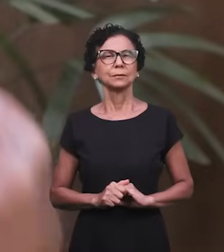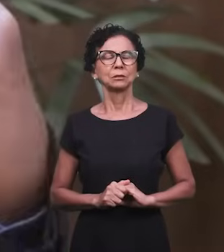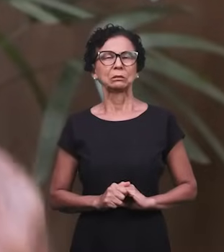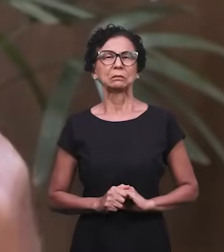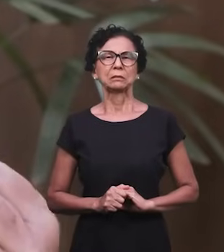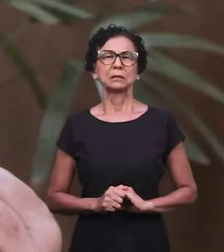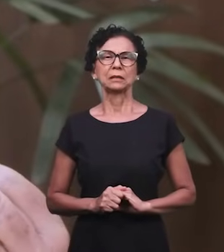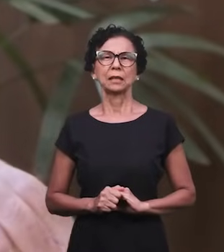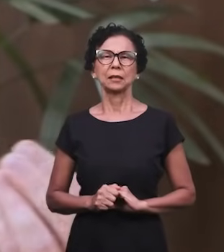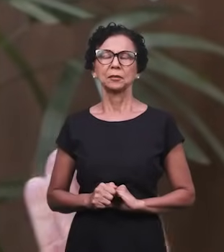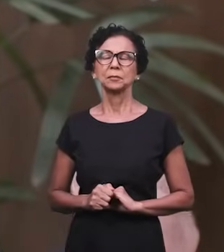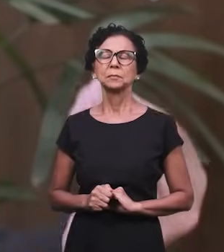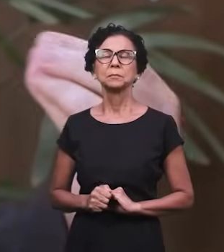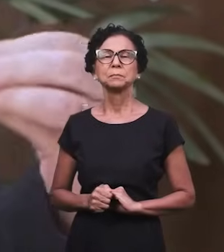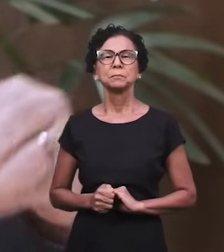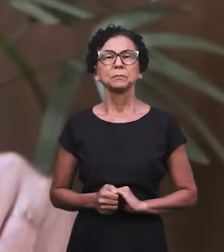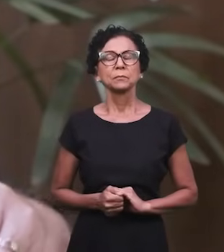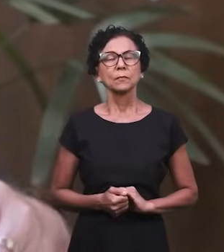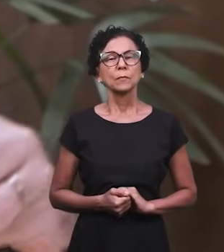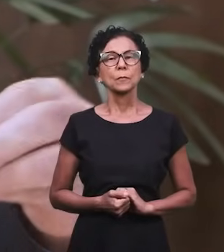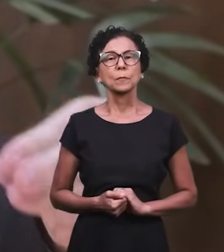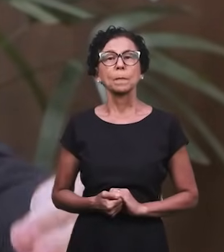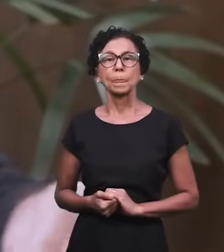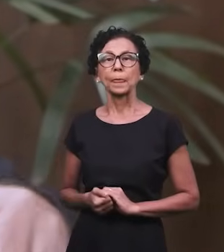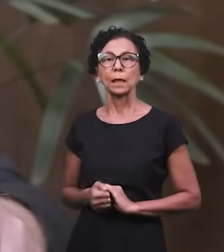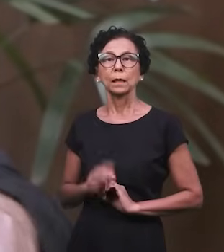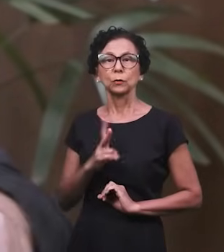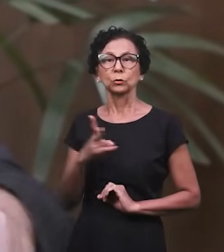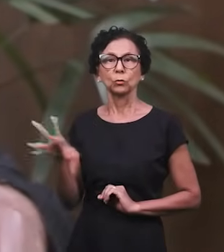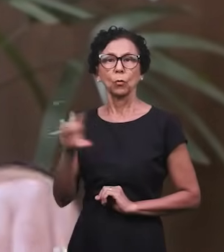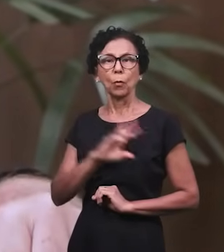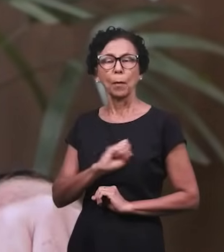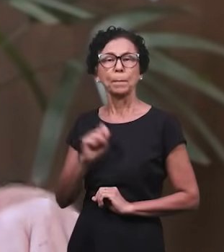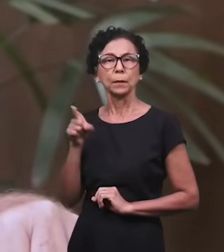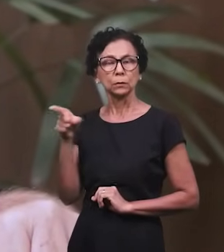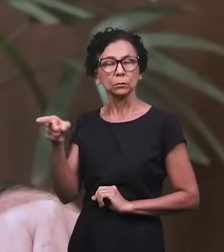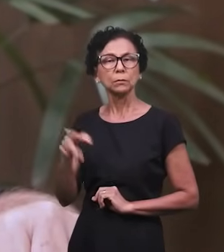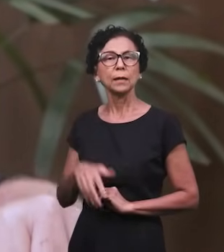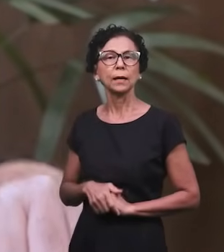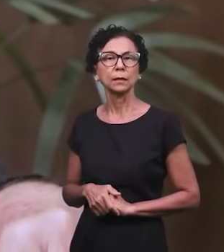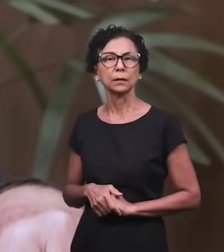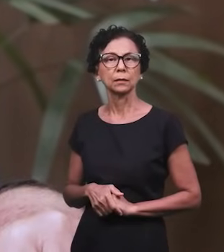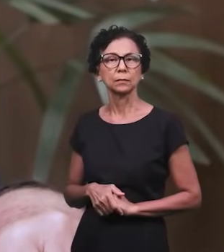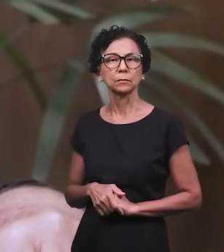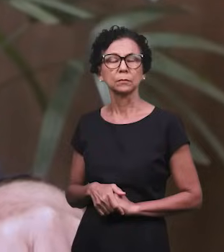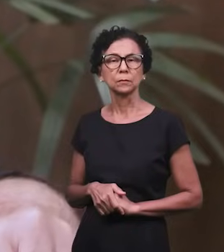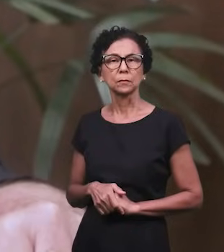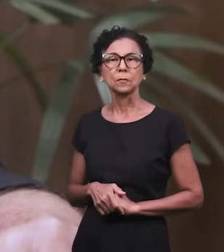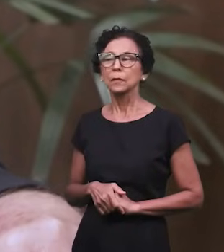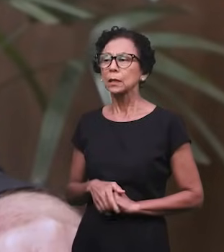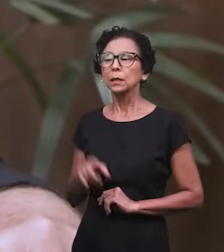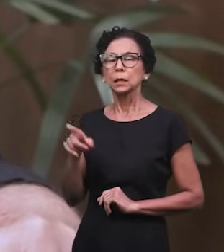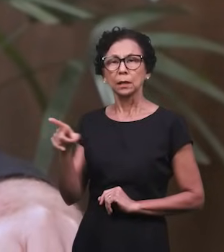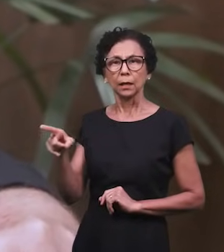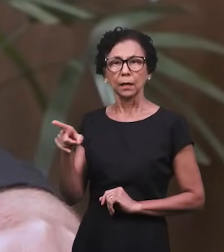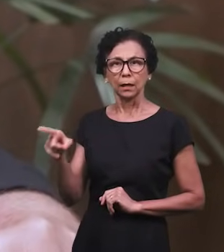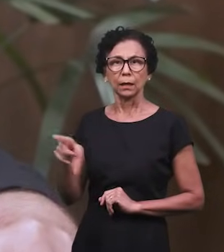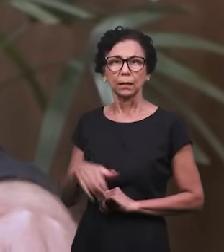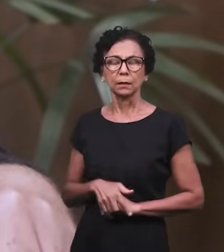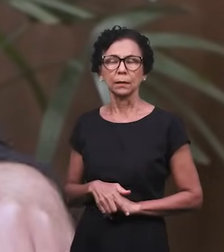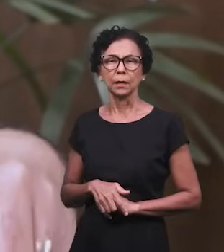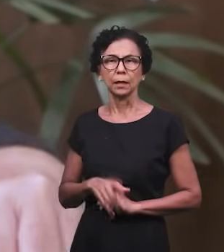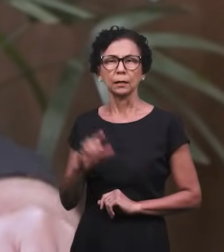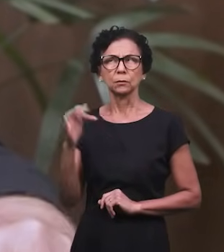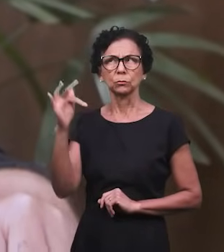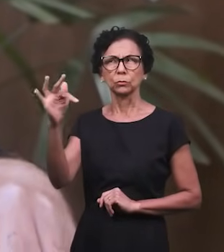Sara de fora da Bênção pelo outro lado a gente sabe que a bênção Isaac era filho de Sara era dele ele teve outros filhos